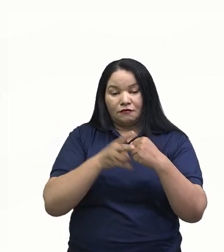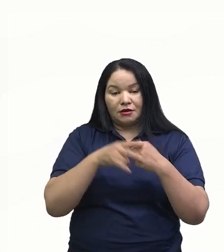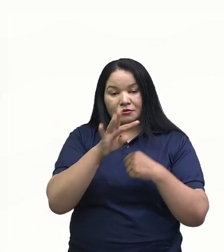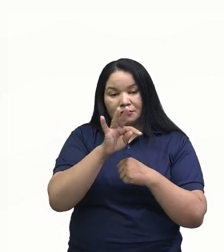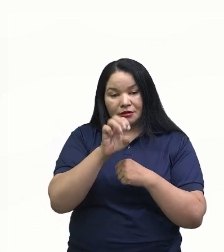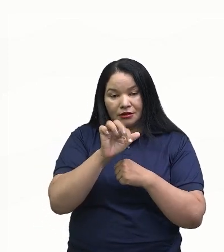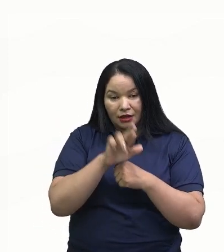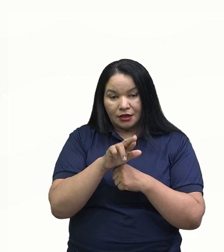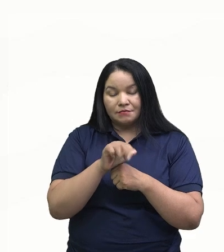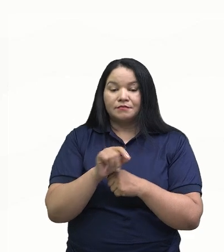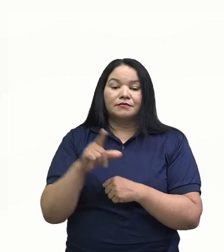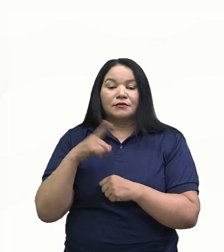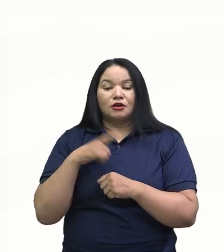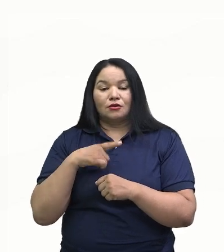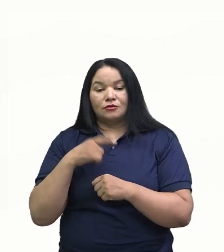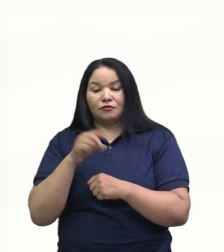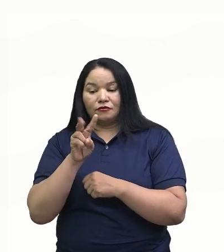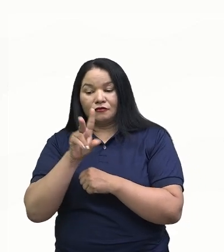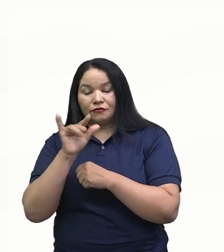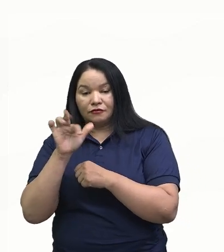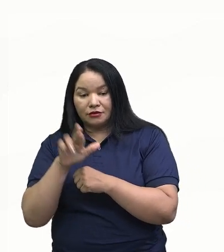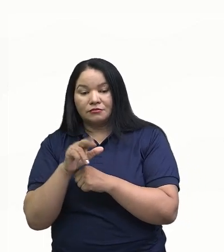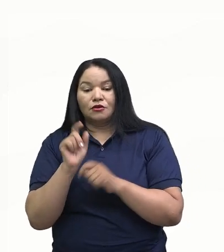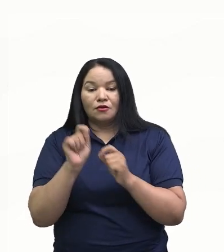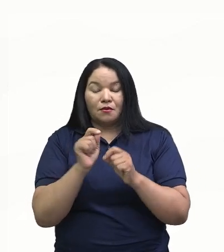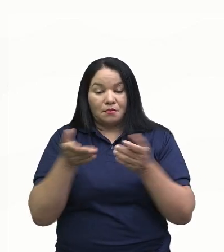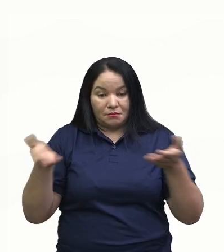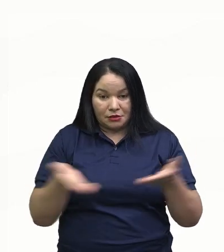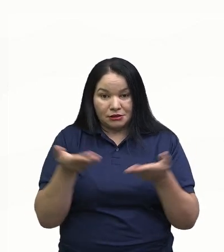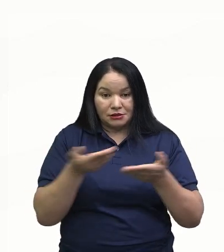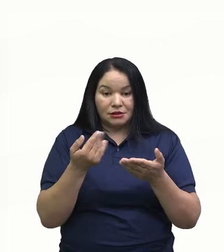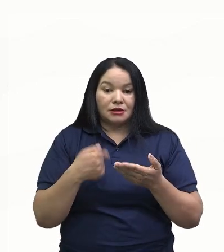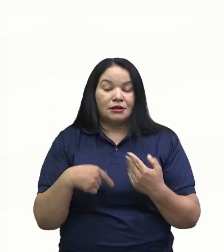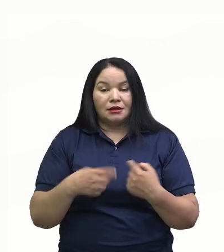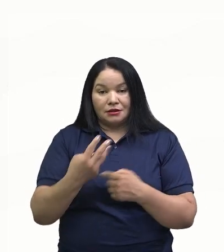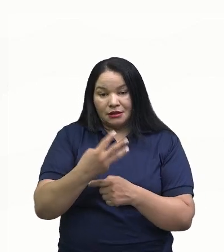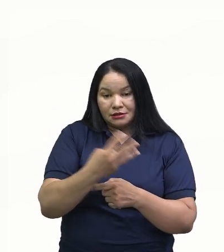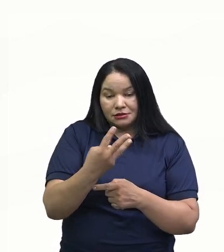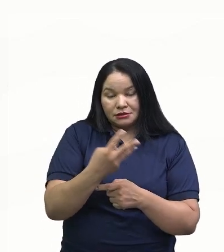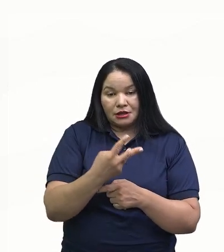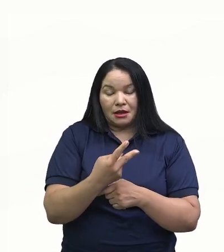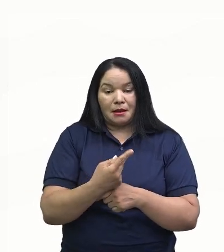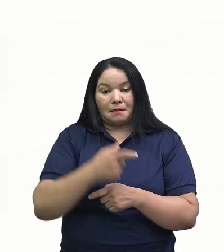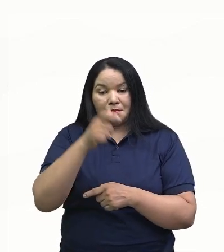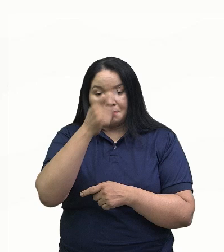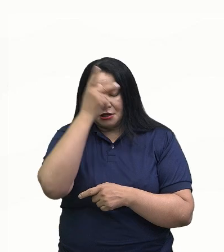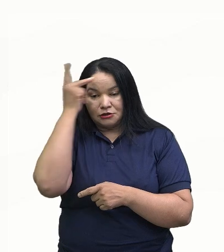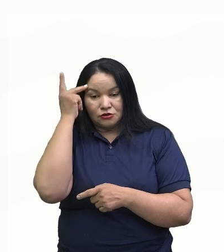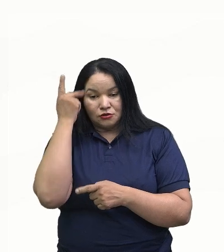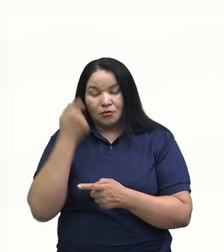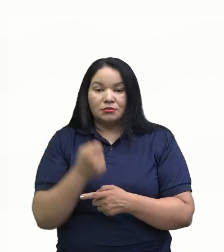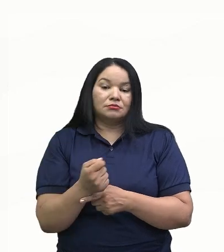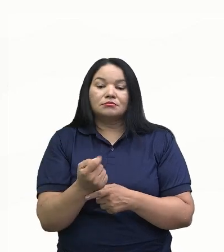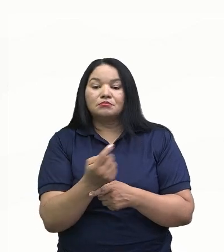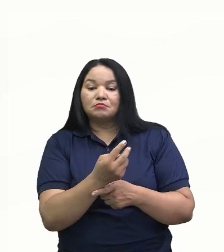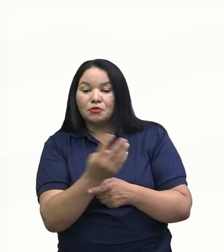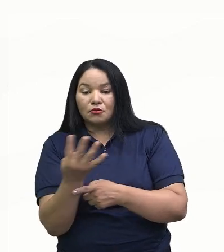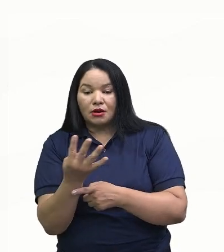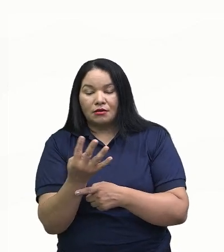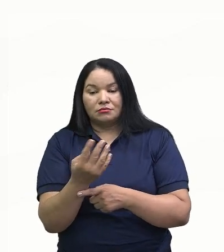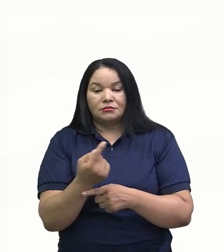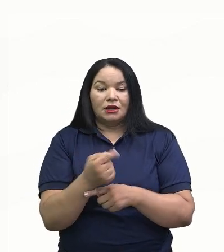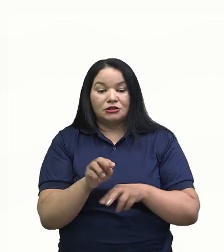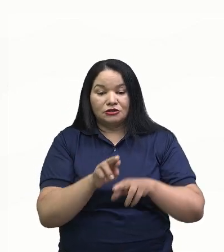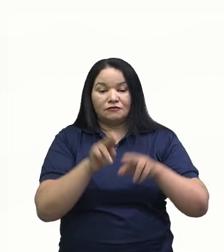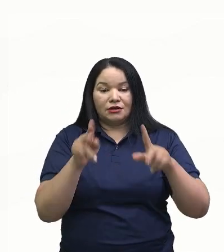são acentuados no presente do indicativo na forma da terceira pessoa do plural, para diferenciá-lo da forma da